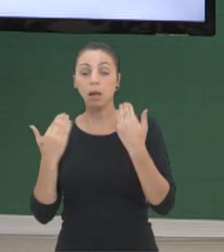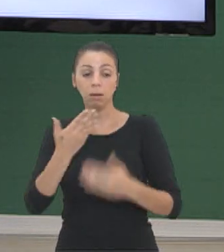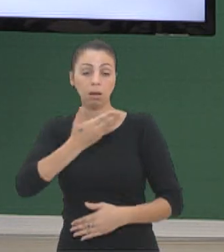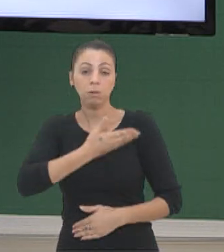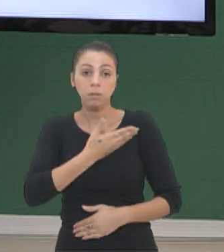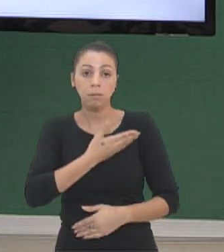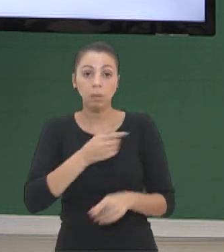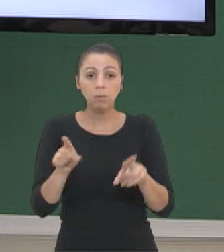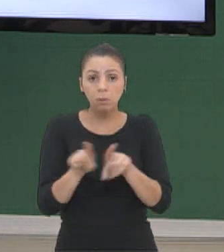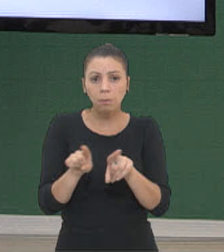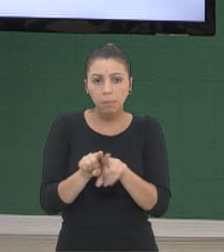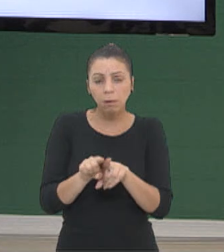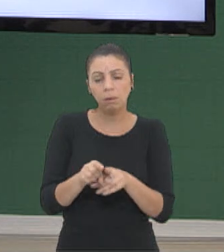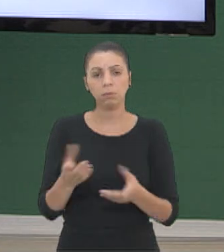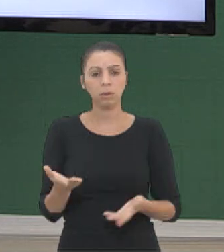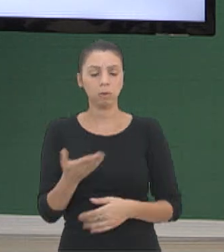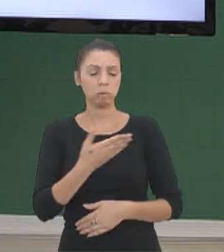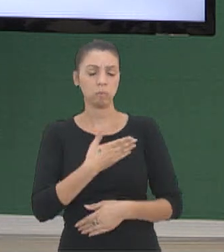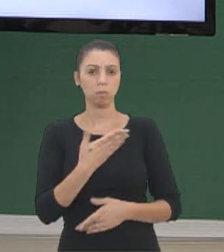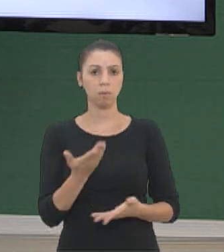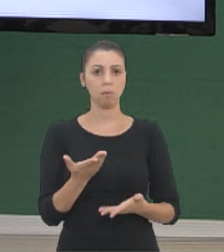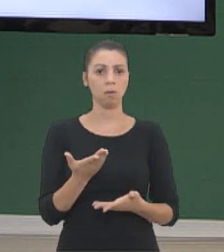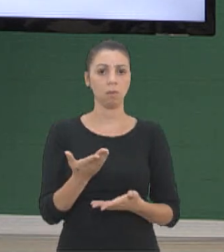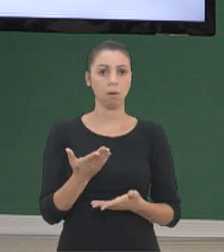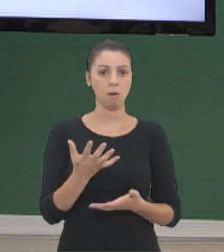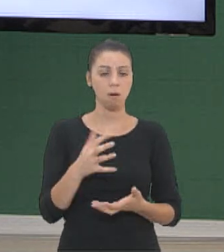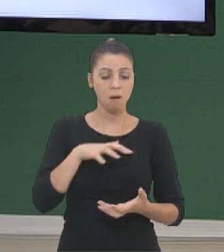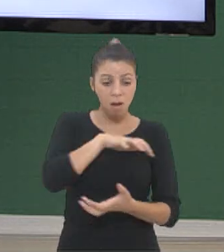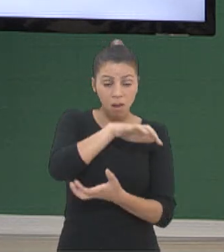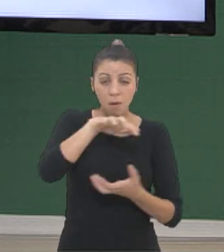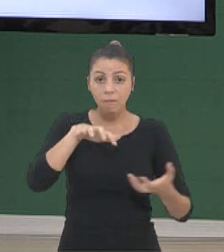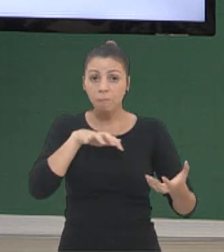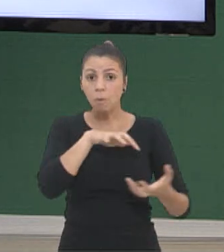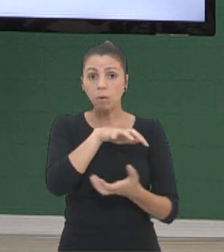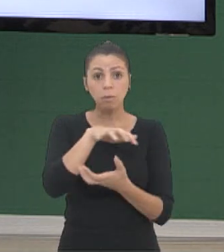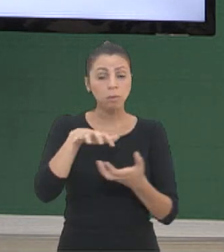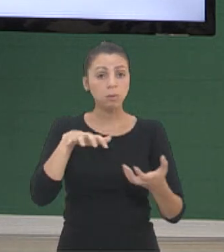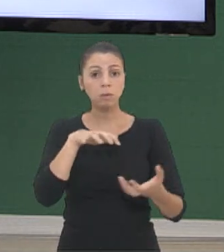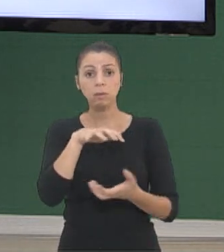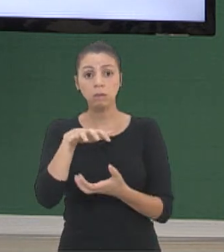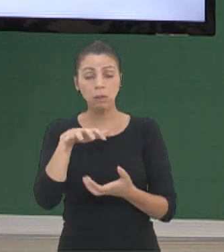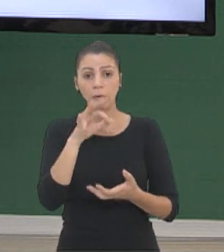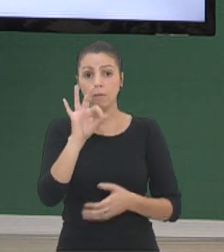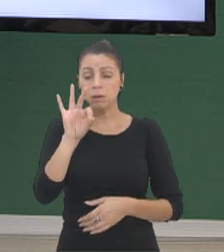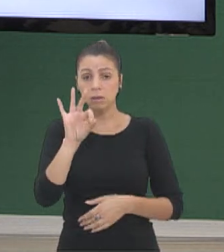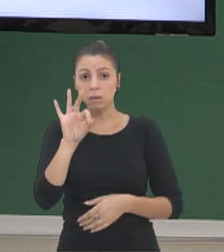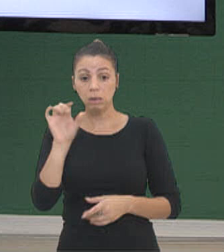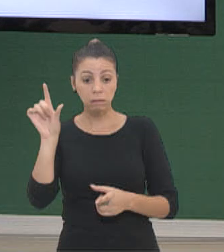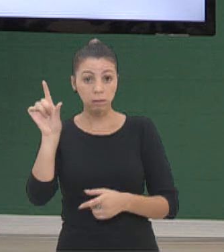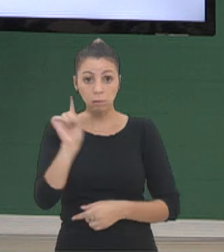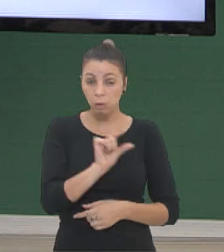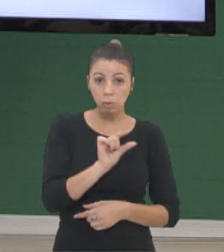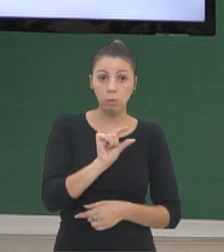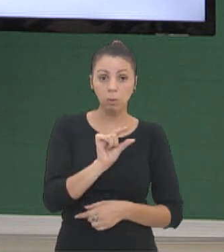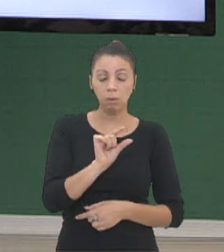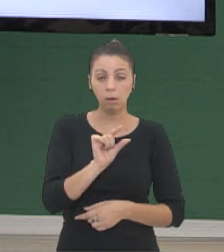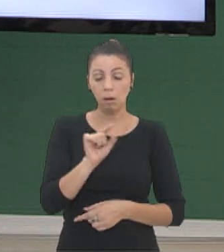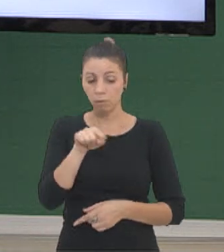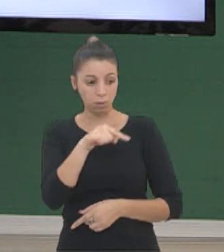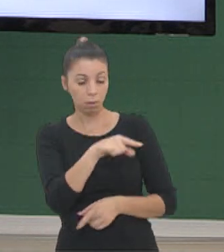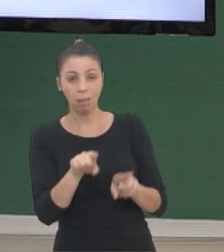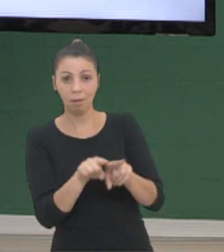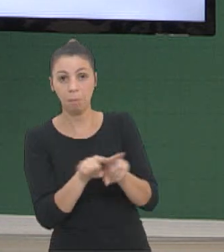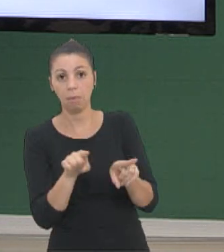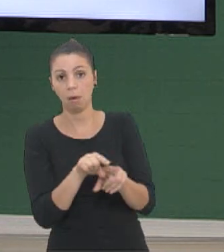vão chegar e vão falar assim, olha, a revolução está muito radical, vamos diminuir, então você vai ser morto também. Então a revolução,